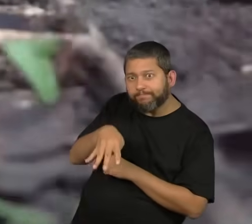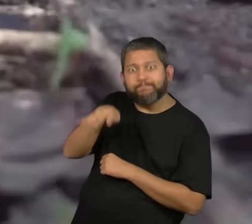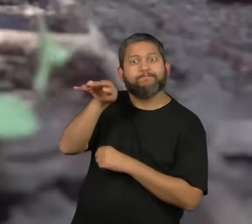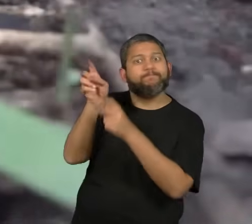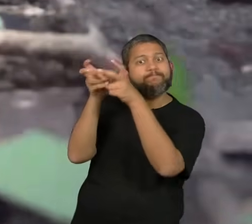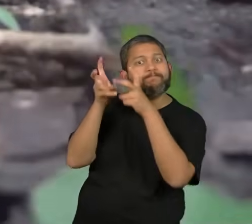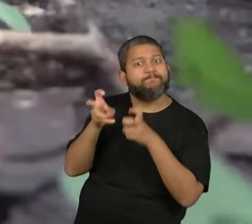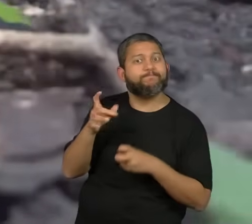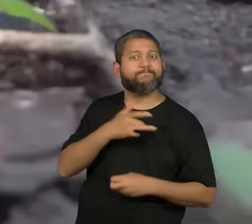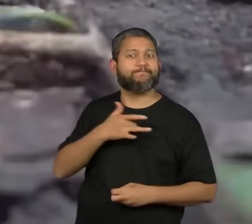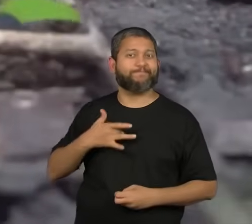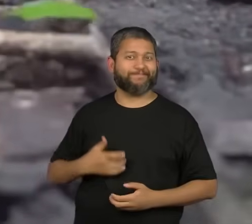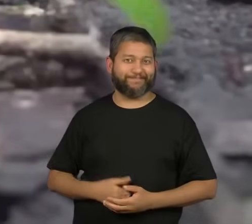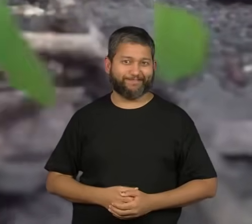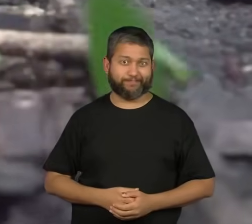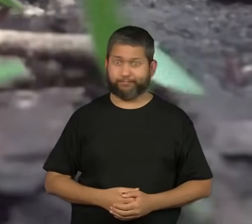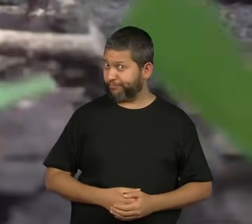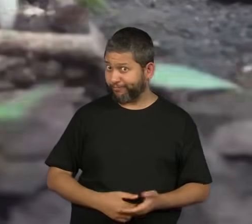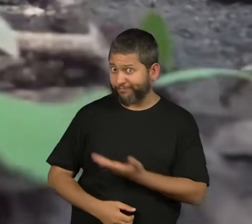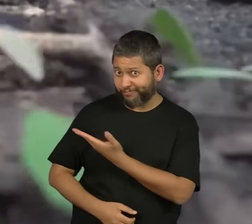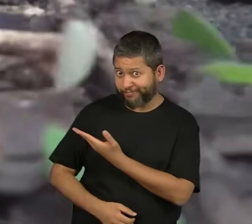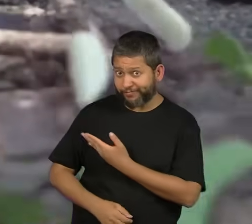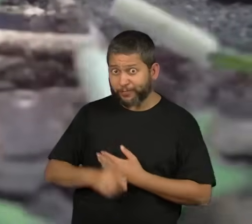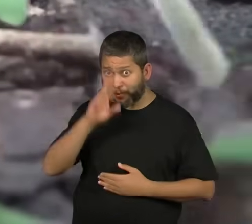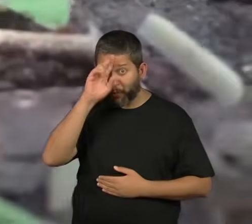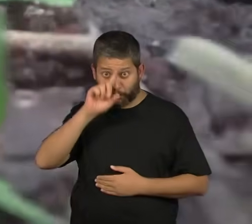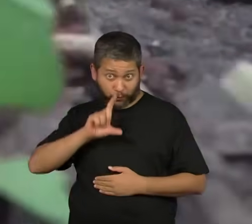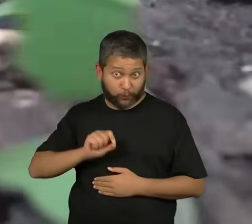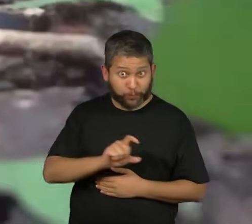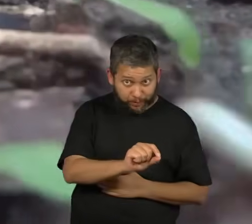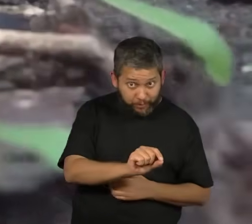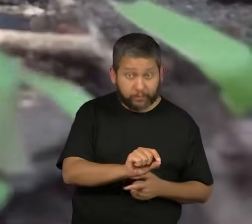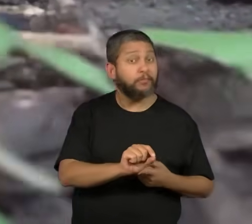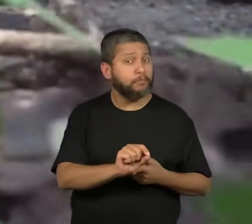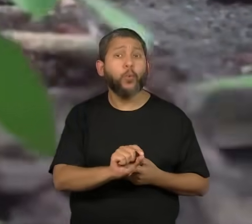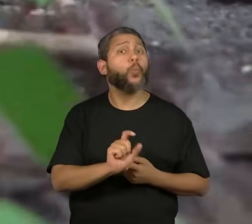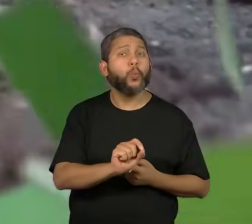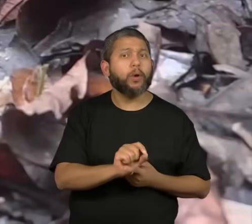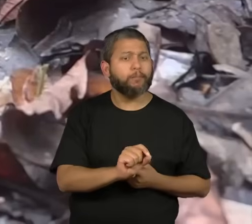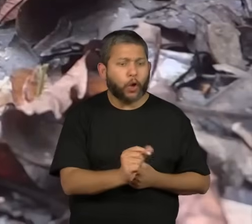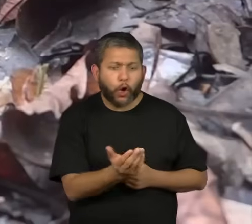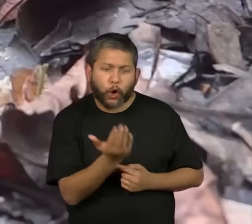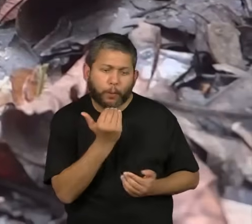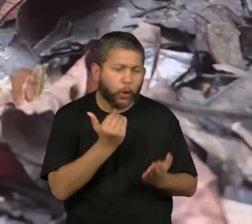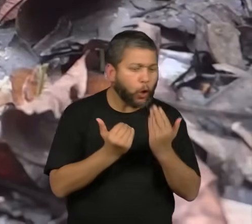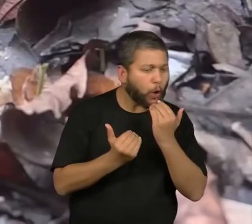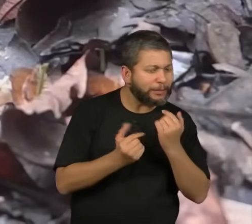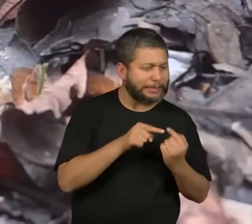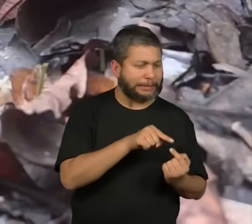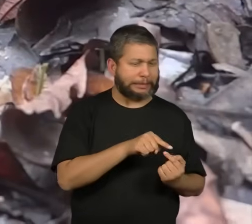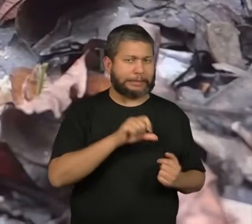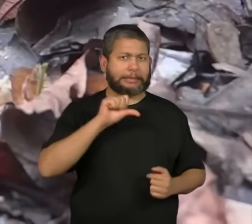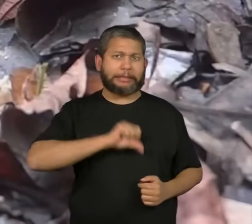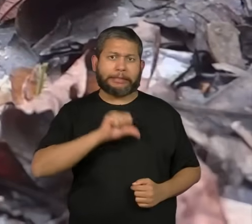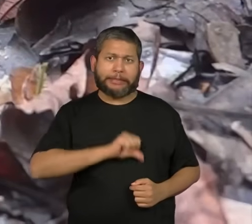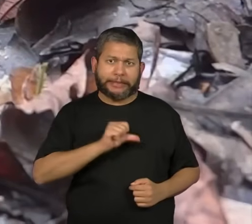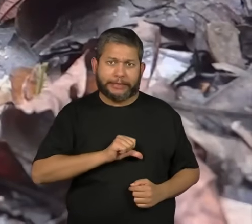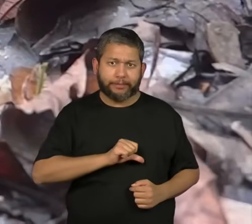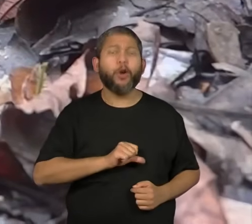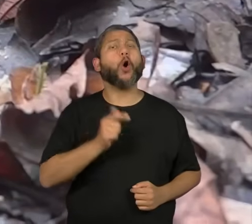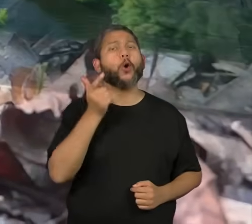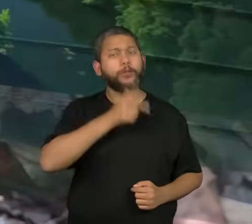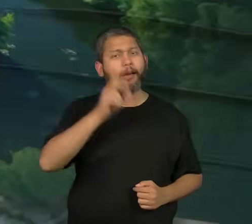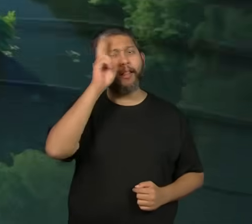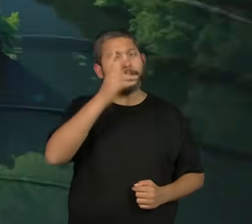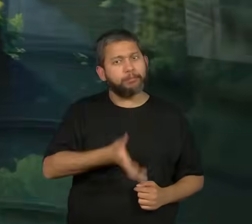Assim como seres humanos, formigas da espécie saúva-limão reconhecem substâncias e partículas que podem fazer mal a